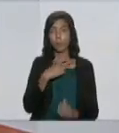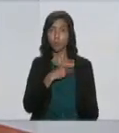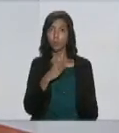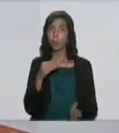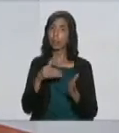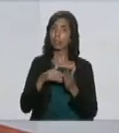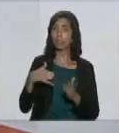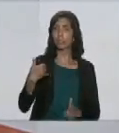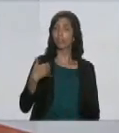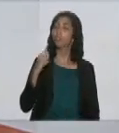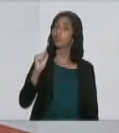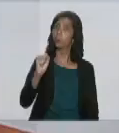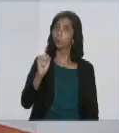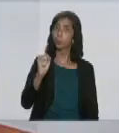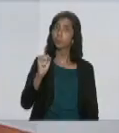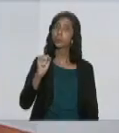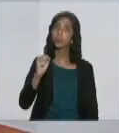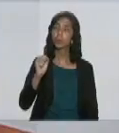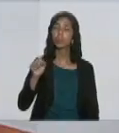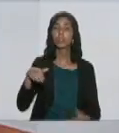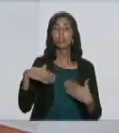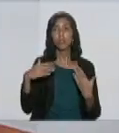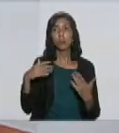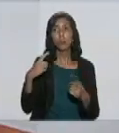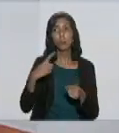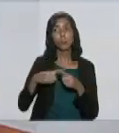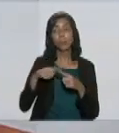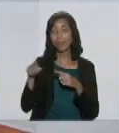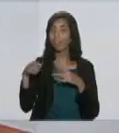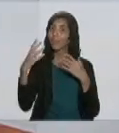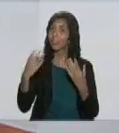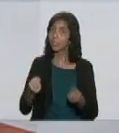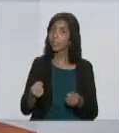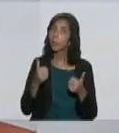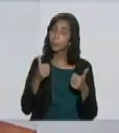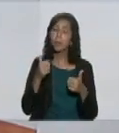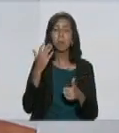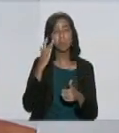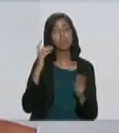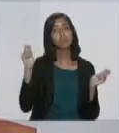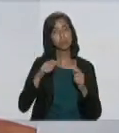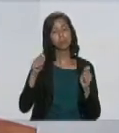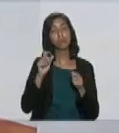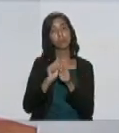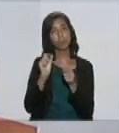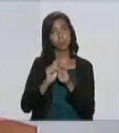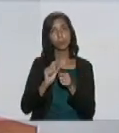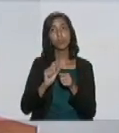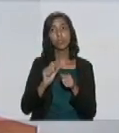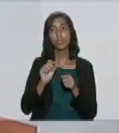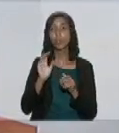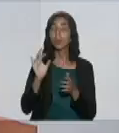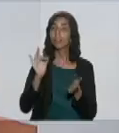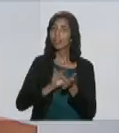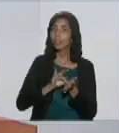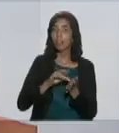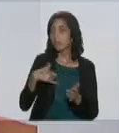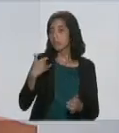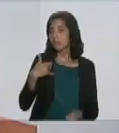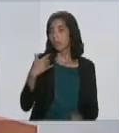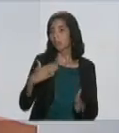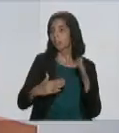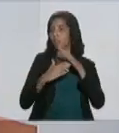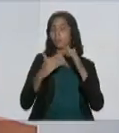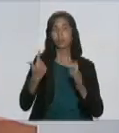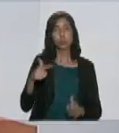filho até ele ter 8 anos de idade. Então, que ele aceitava bem, eu achava que era possível fazer. Na verdade, não tem